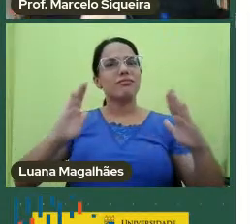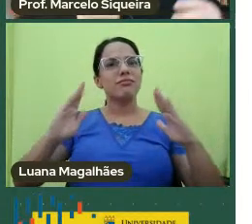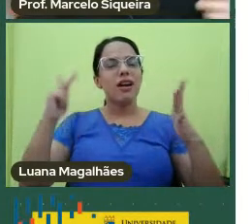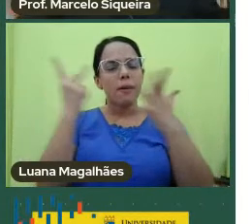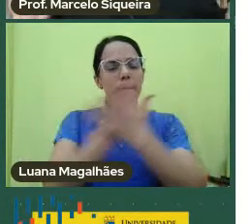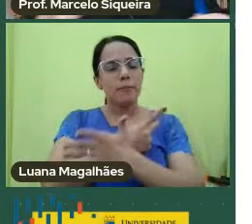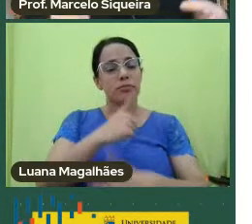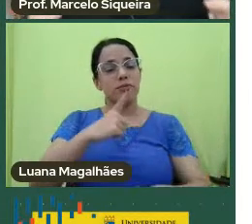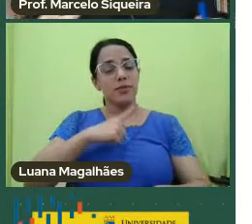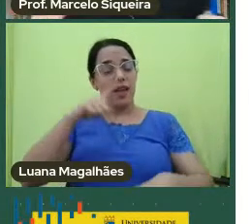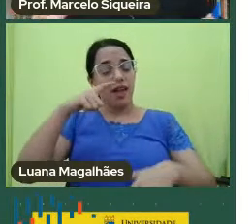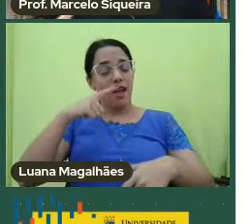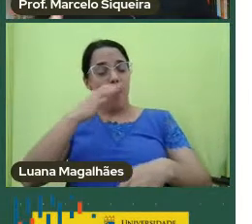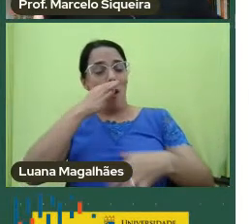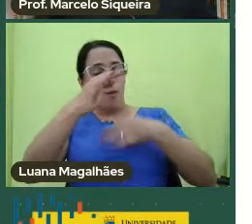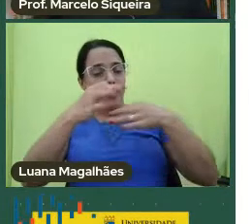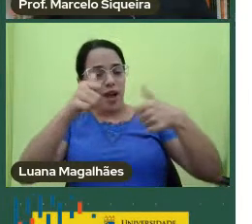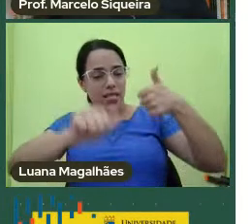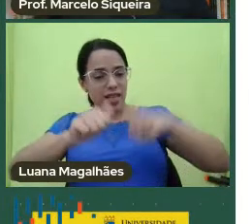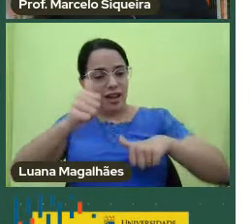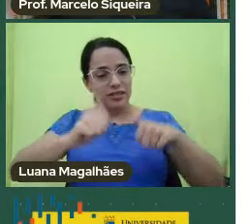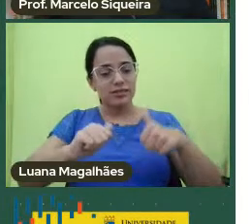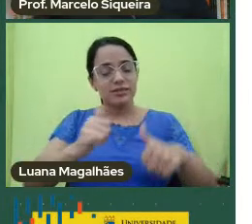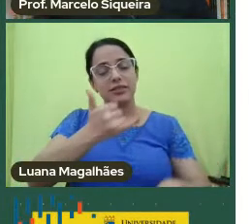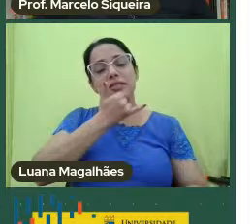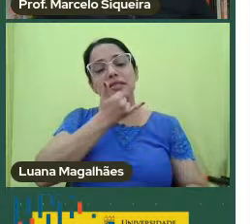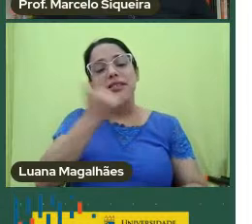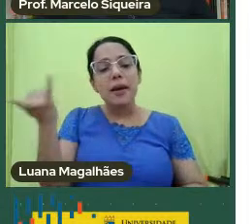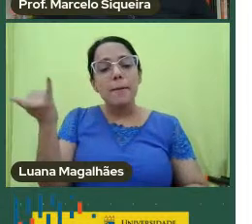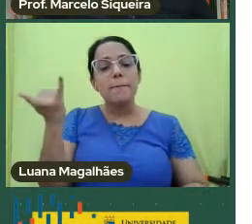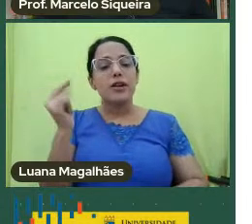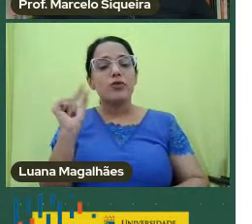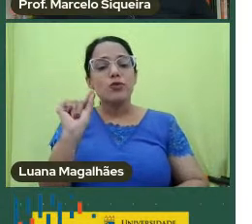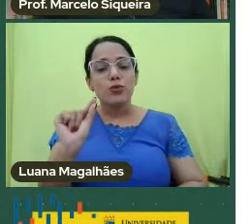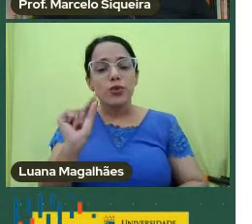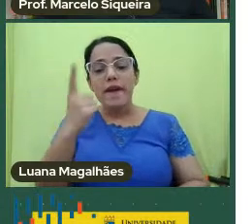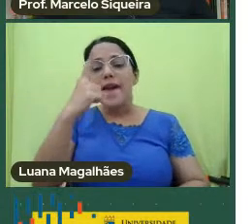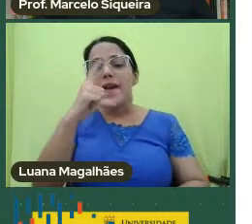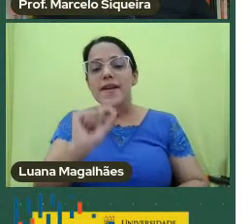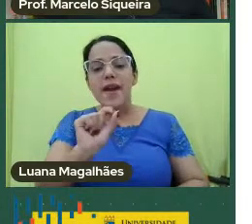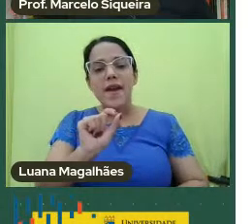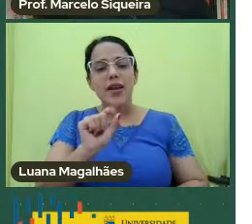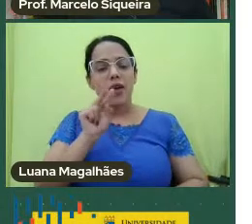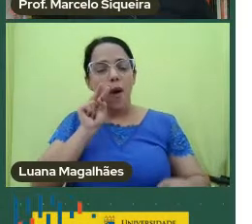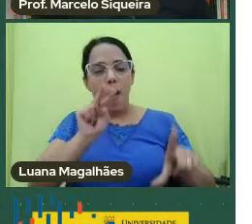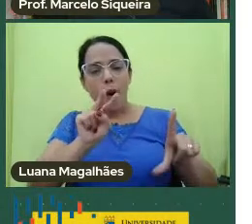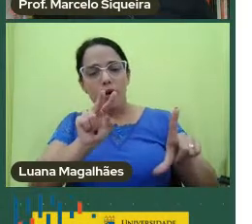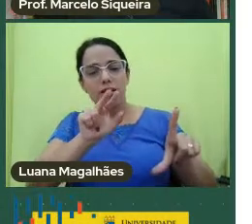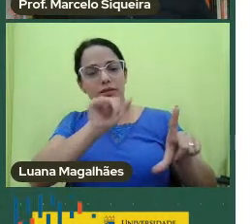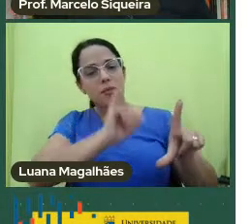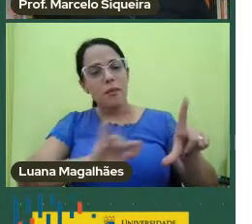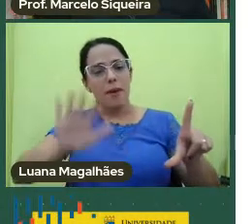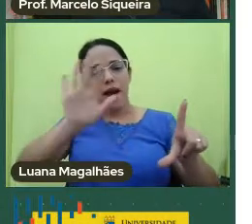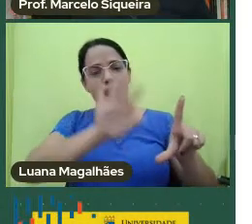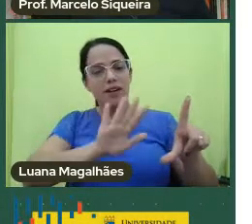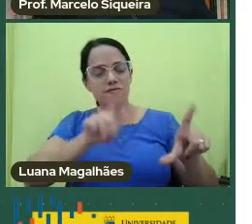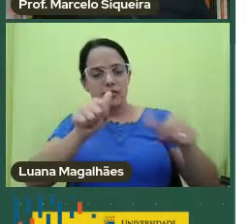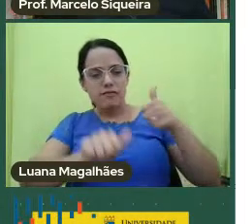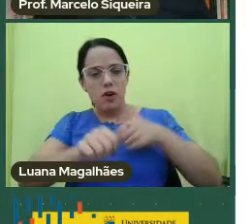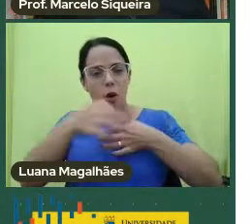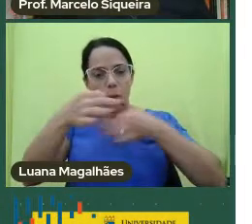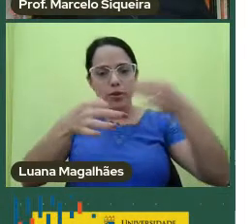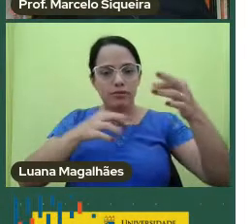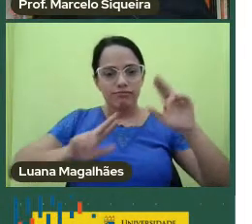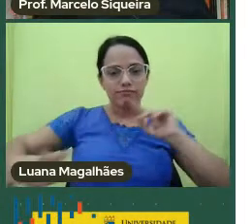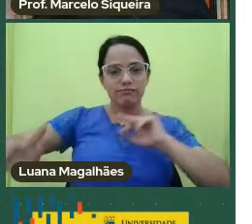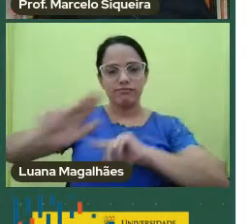e a análise, né, ganham outros ares dependendo do seu usuário. E aí, para a gente manter essa